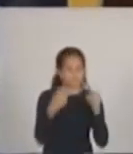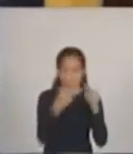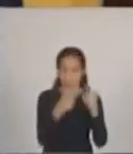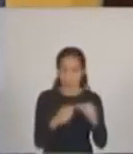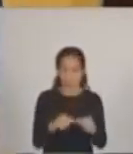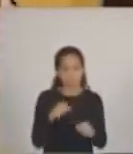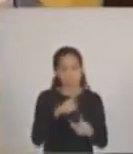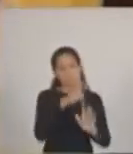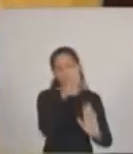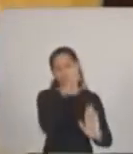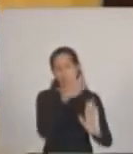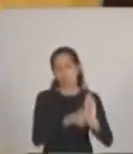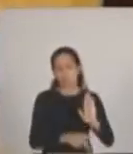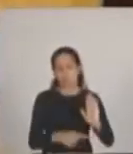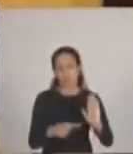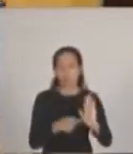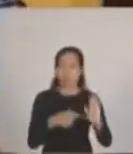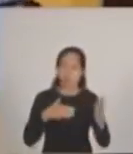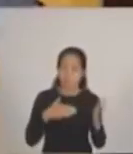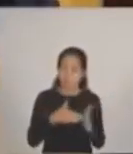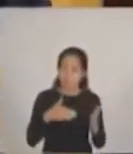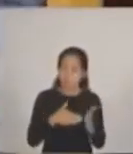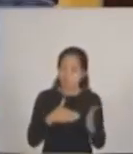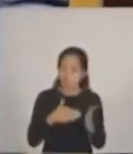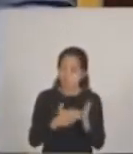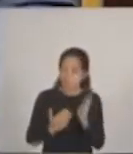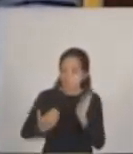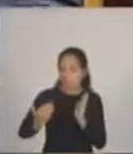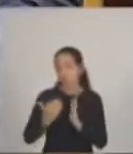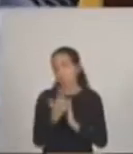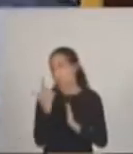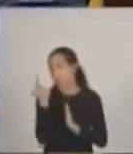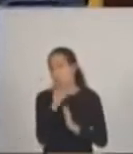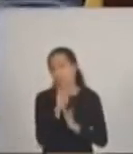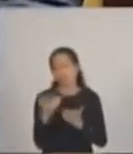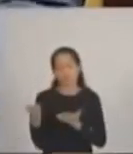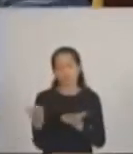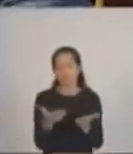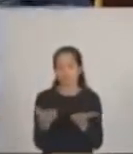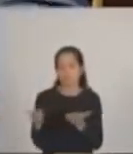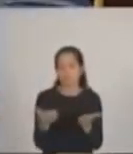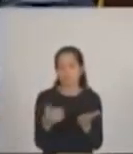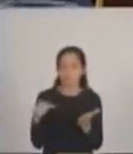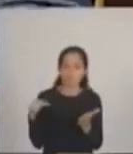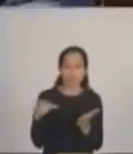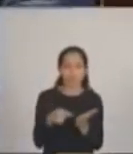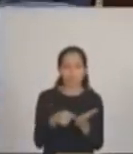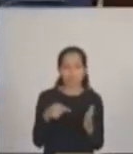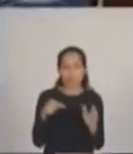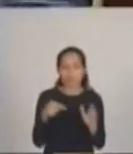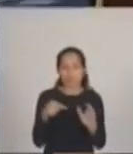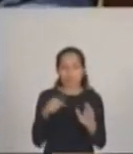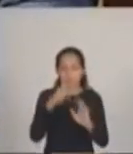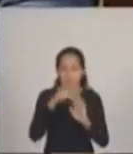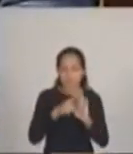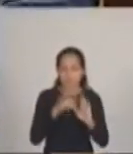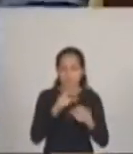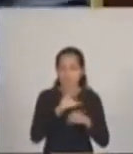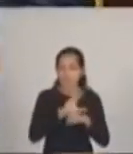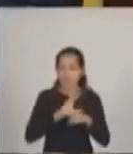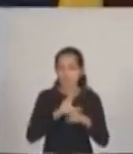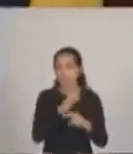matéria encontraria uma barreira enorme e não tramitaria, porque é amplamente inconstitucional.